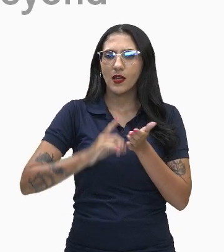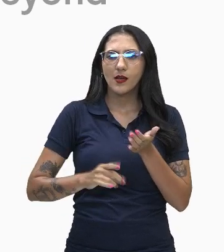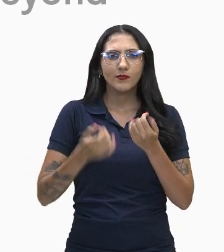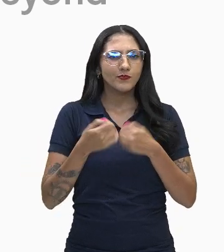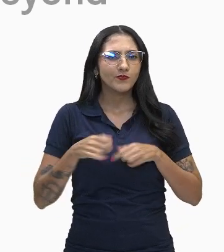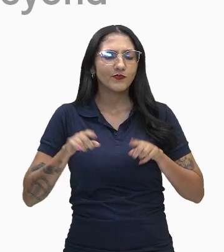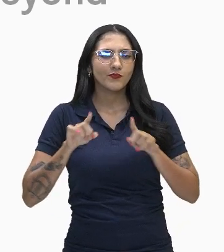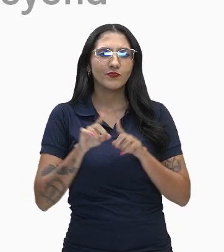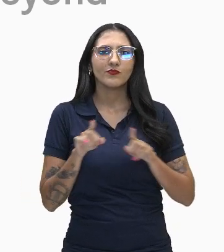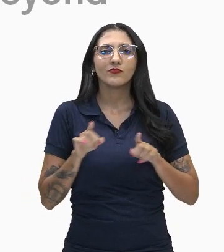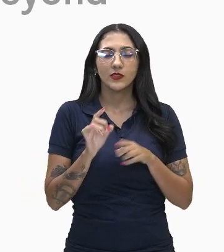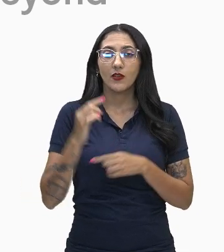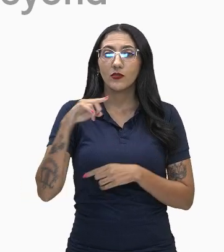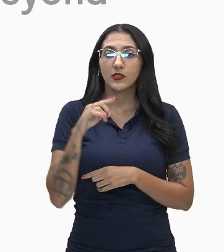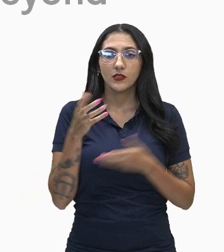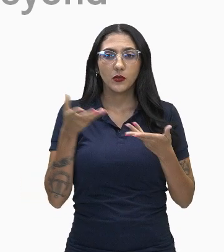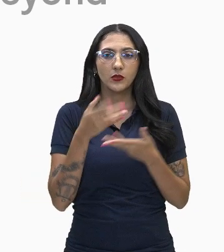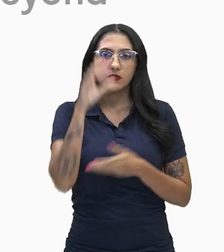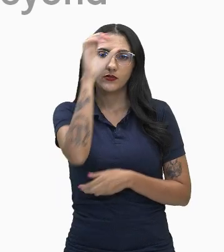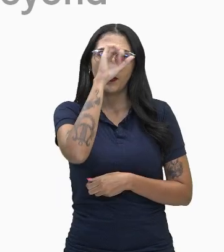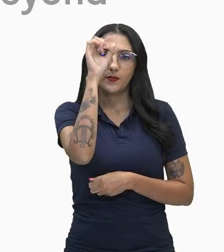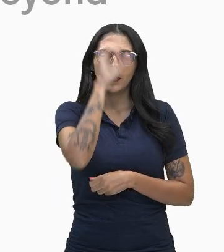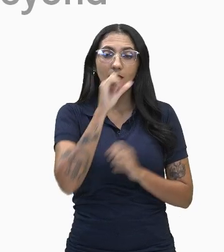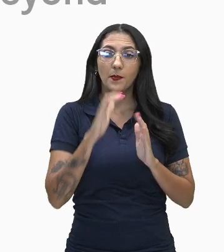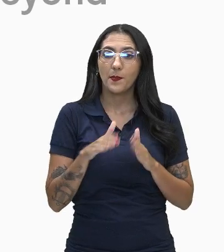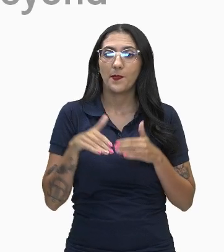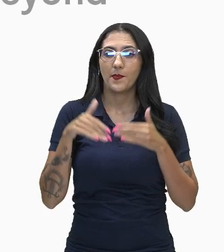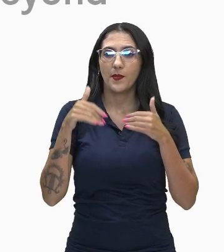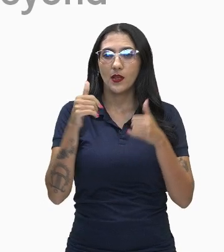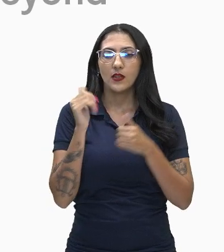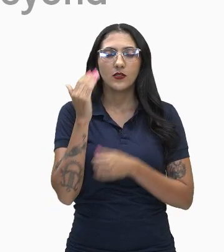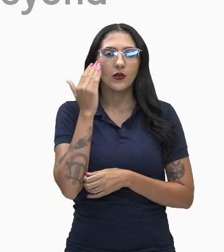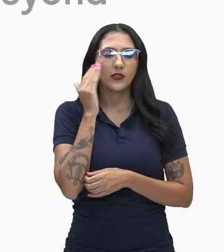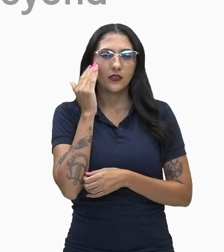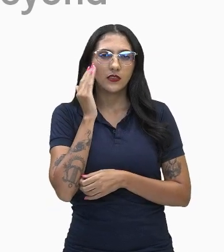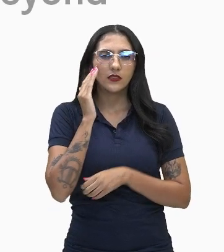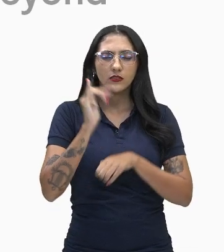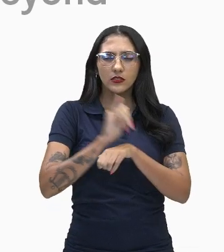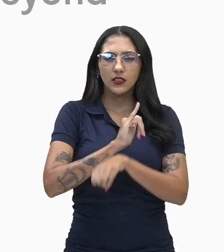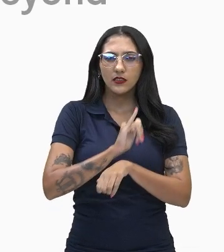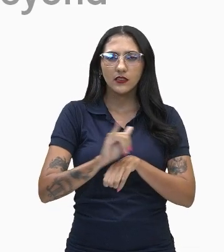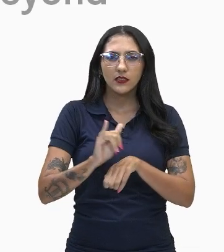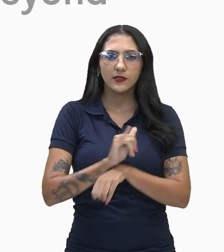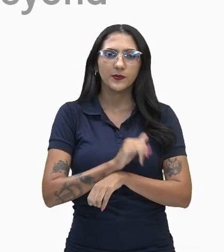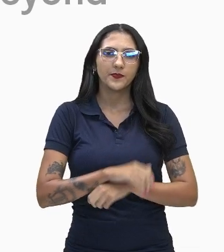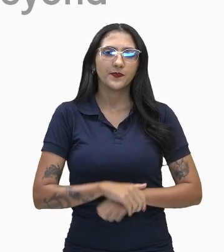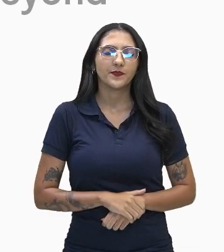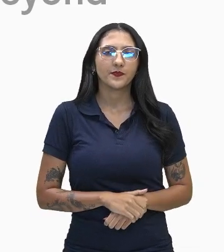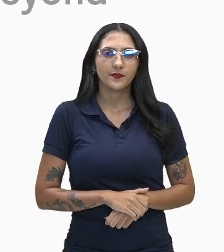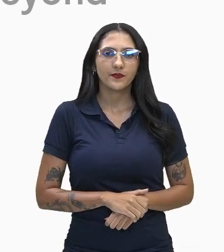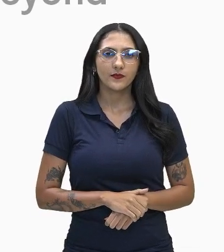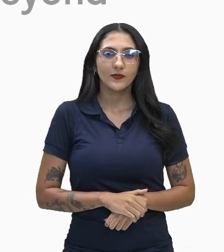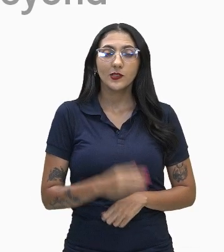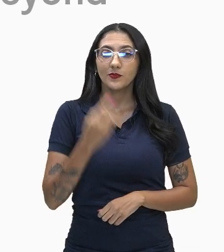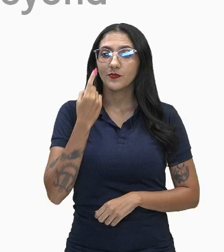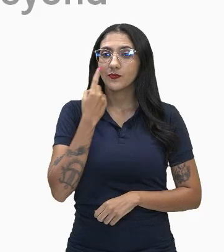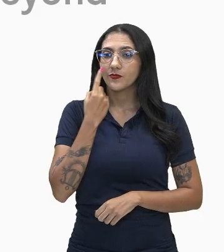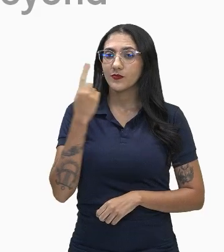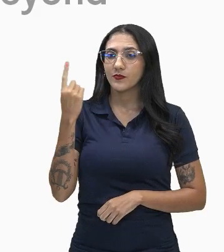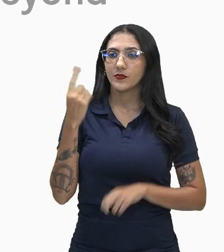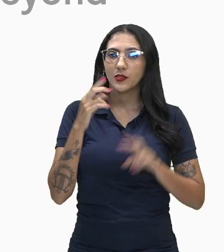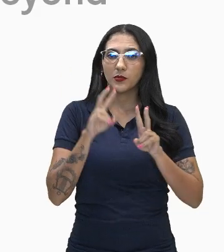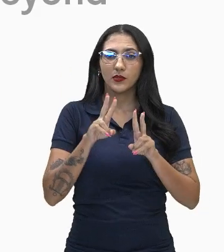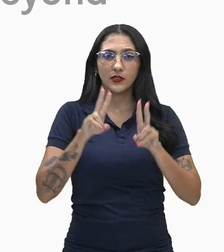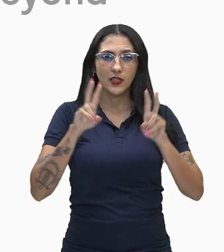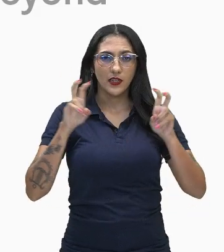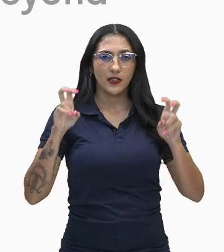Vocês vão aprender a trabalhar, a entender o texto através de algumas técnicas, tá? E aqui eu tenho o título, que é 7